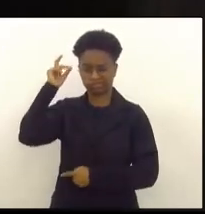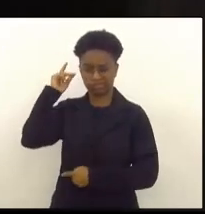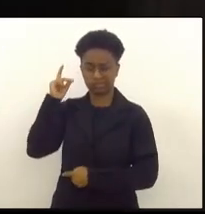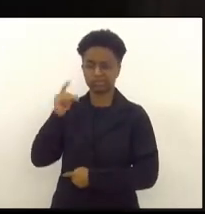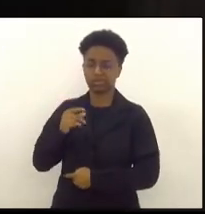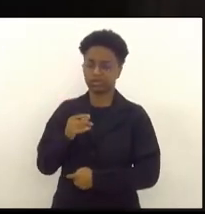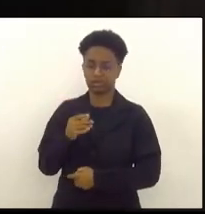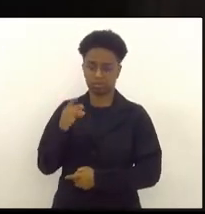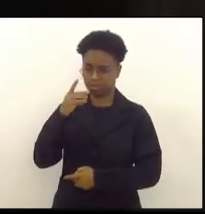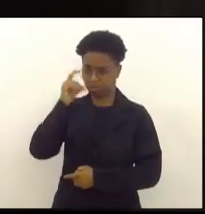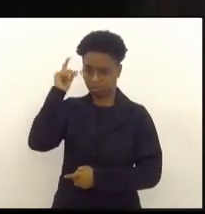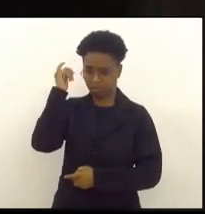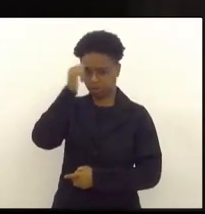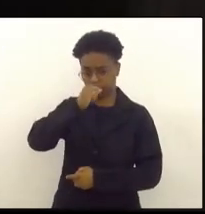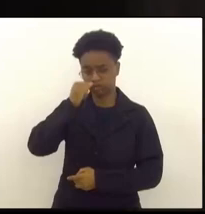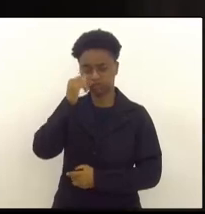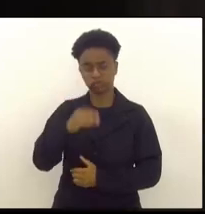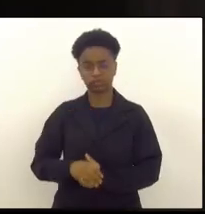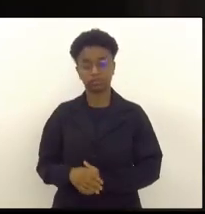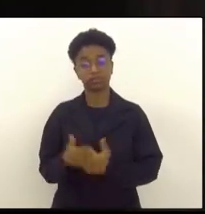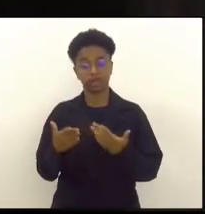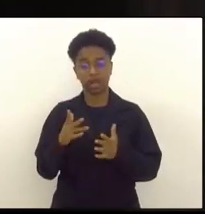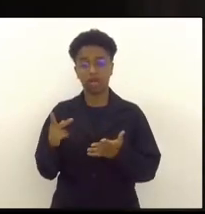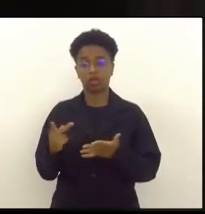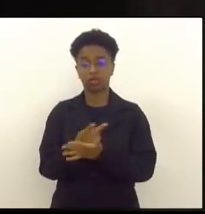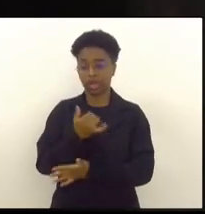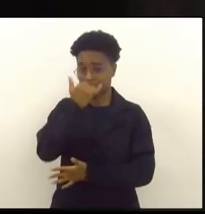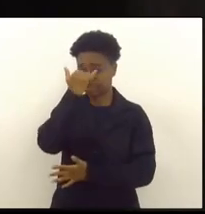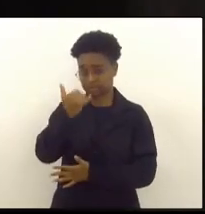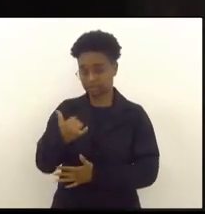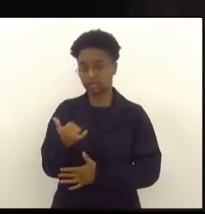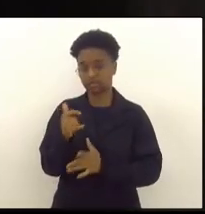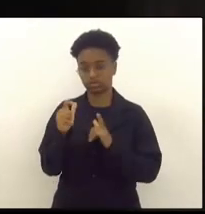FNME. E houve um acidente lá,